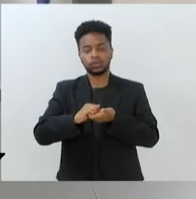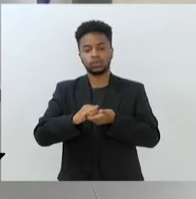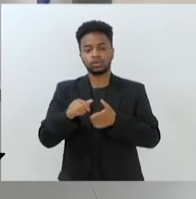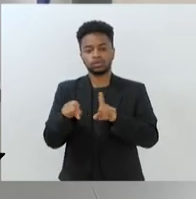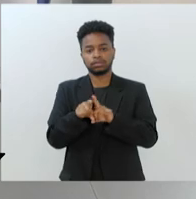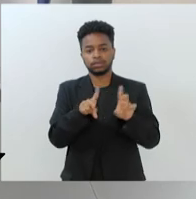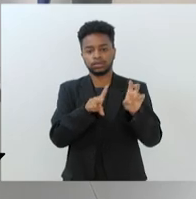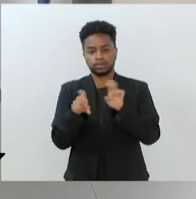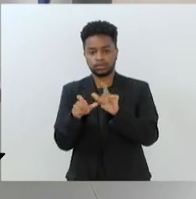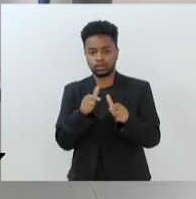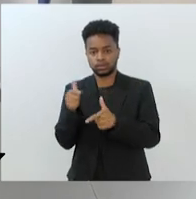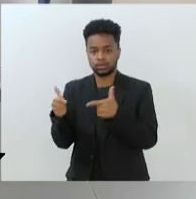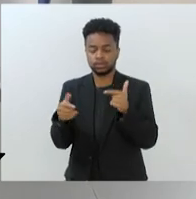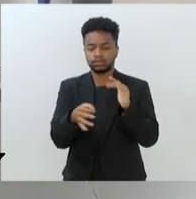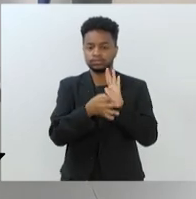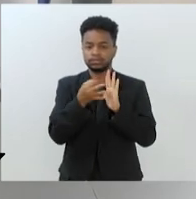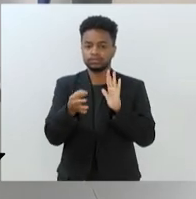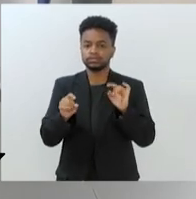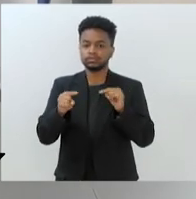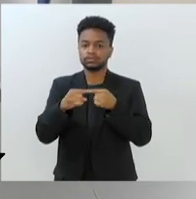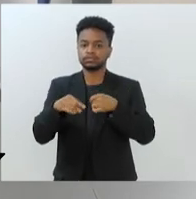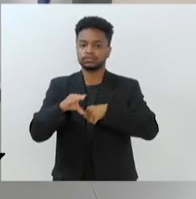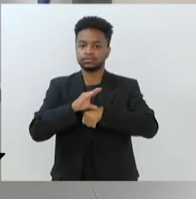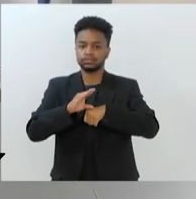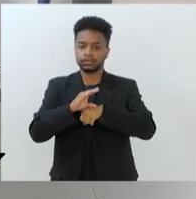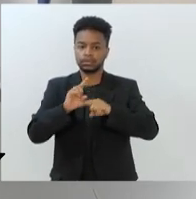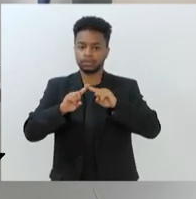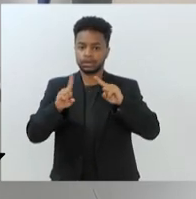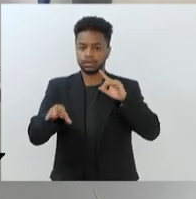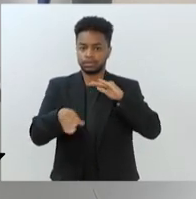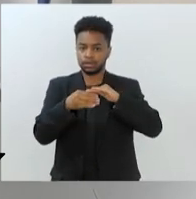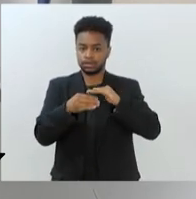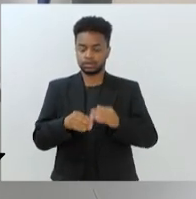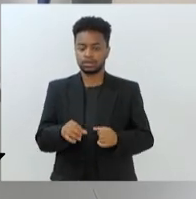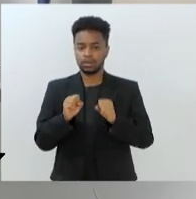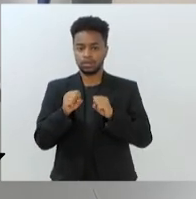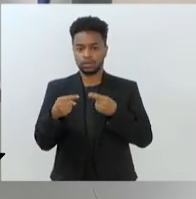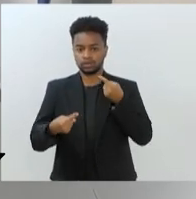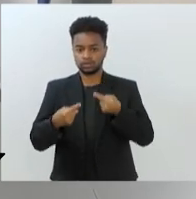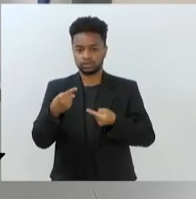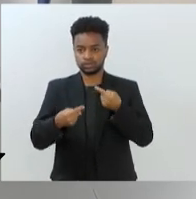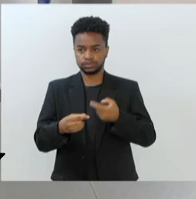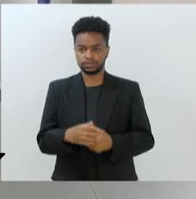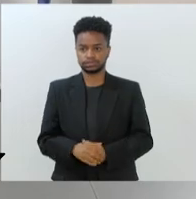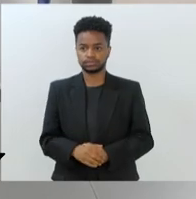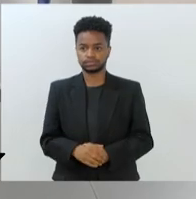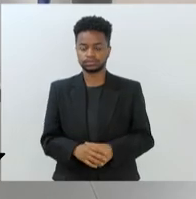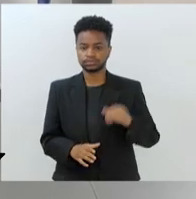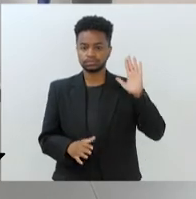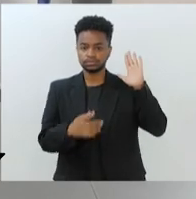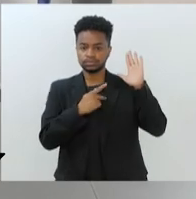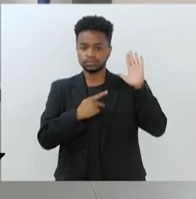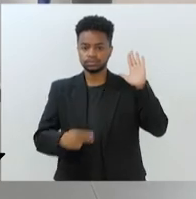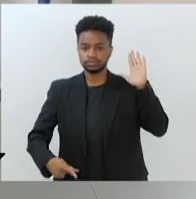Providências. Parecer é pela constitucionalidade com emenda. Em discussão. Presidente. Pois não?